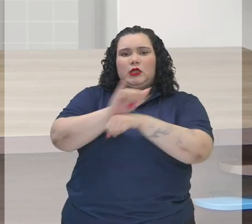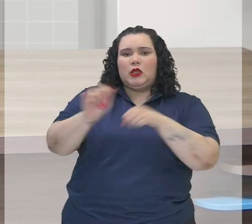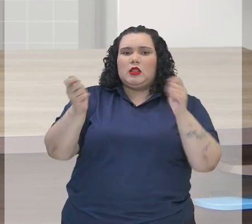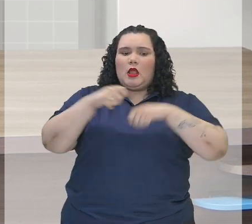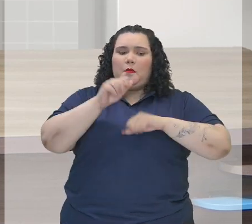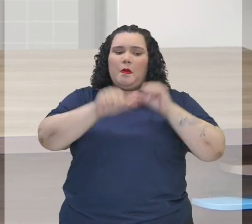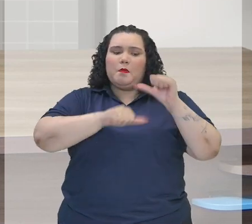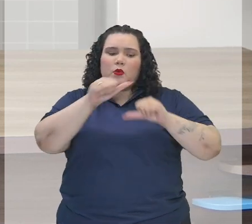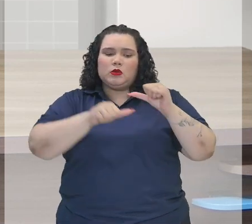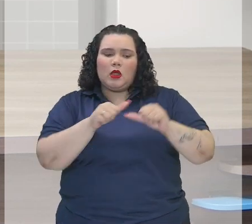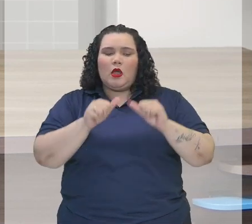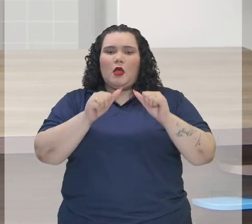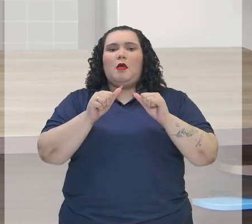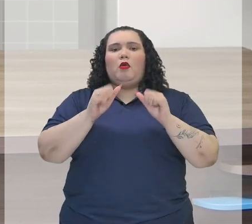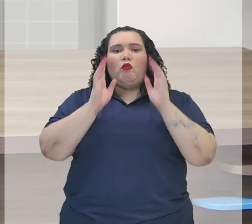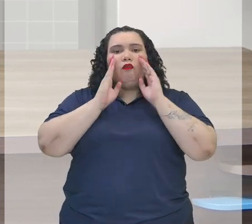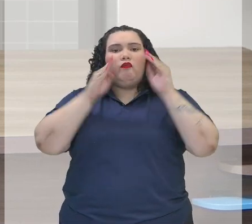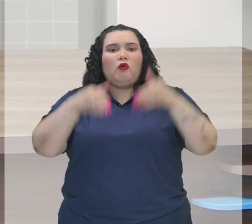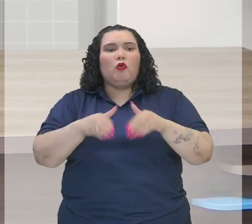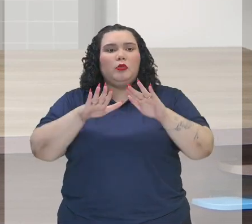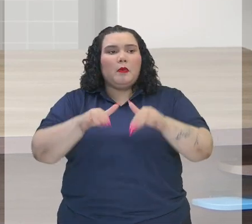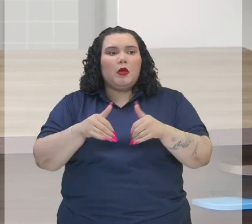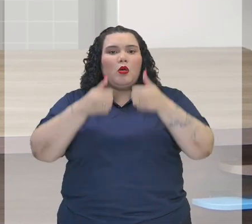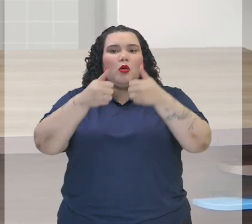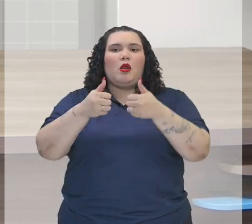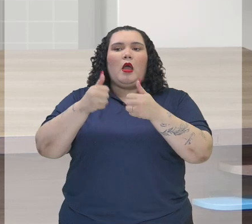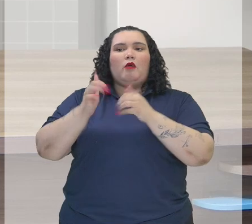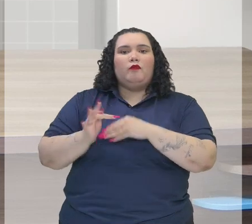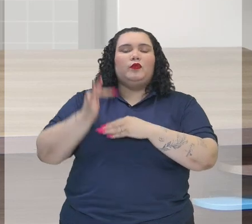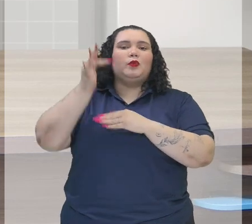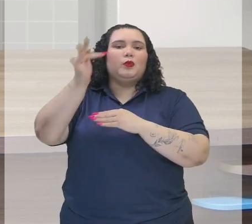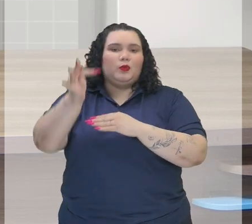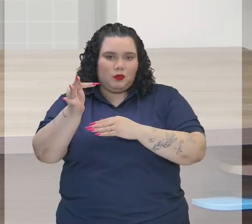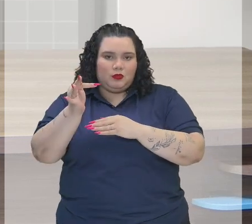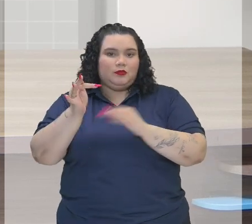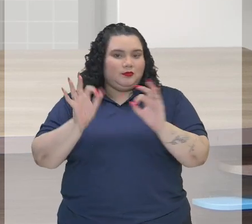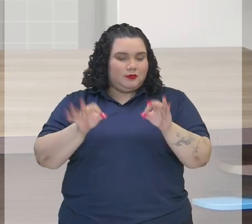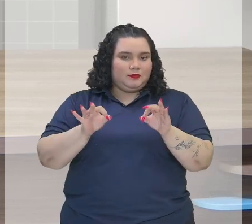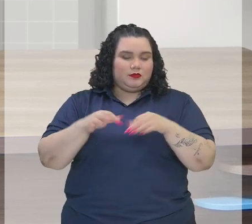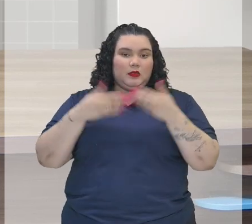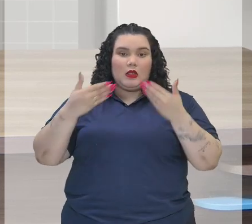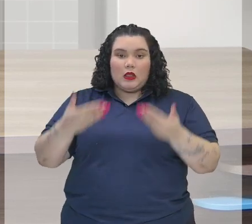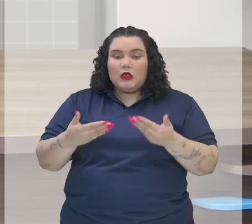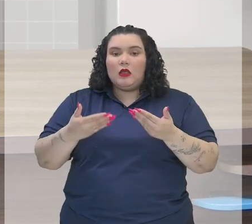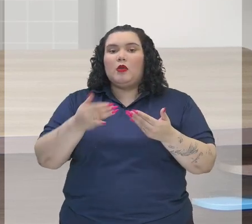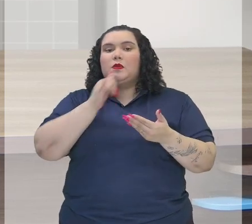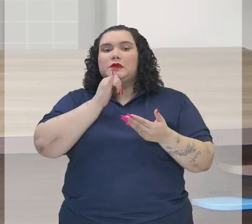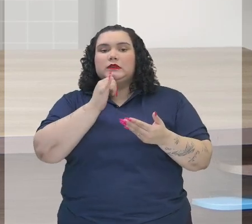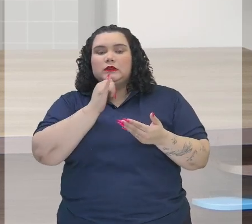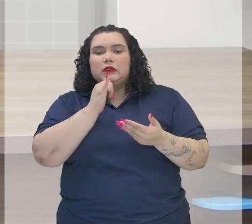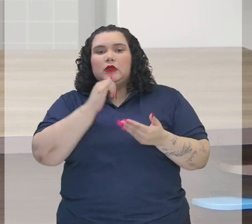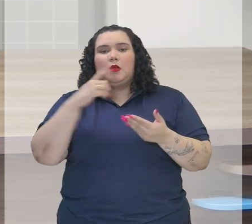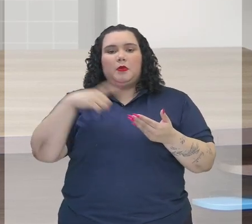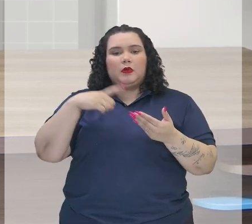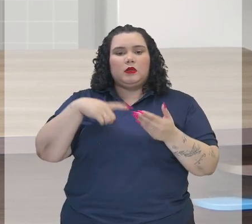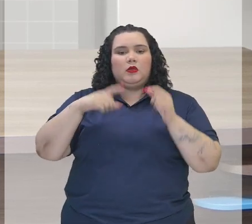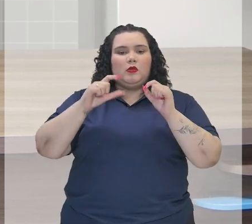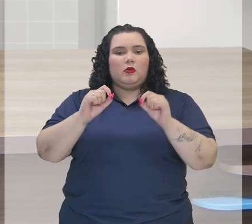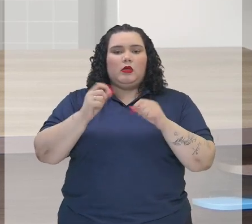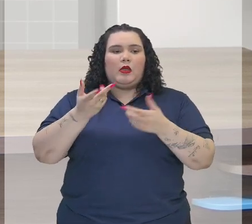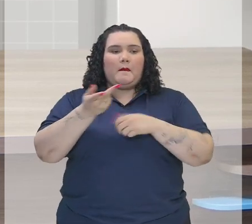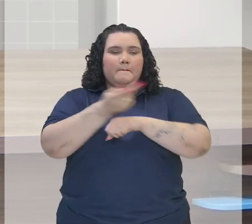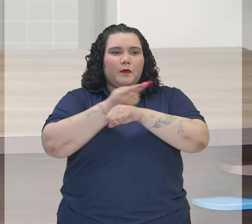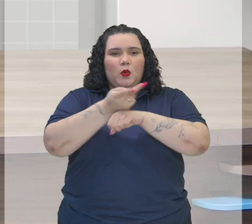tempo, pensando nessas expectativas. Então, a partir do momento em que a gente parte, né, de um exemplo comum, procurar